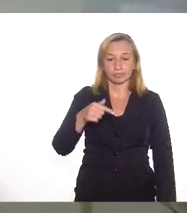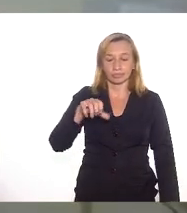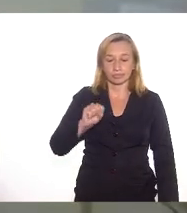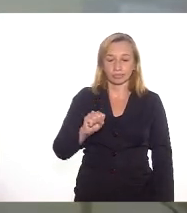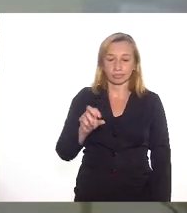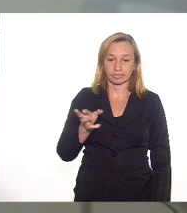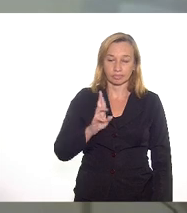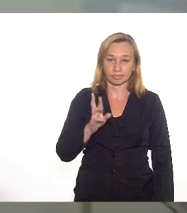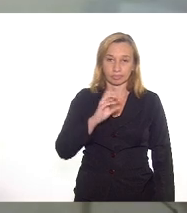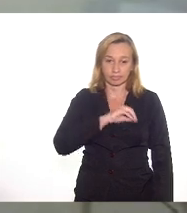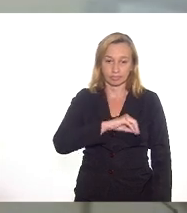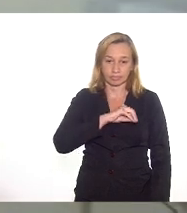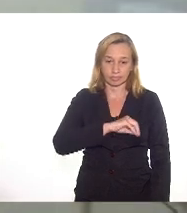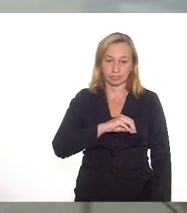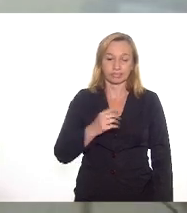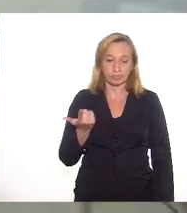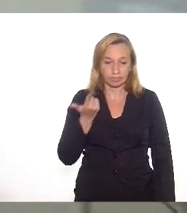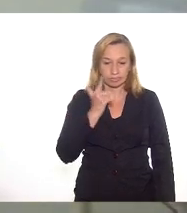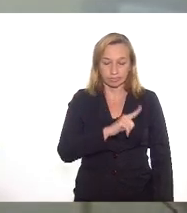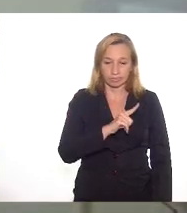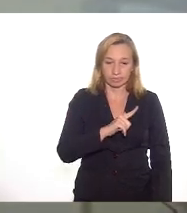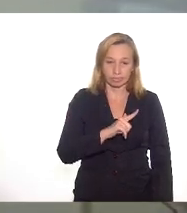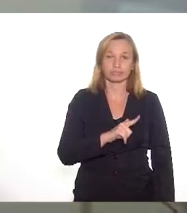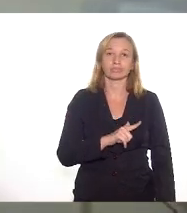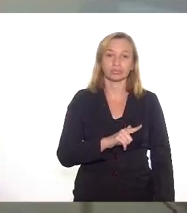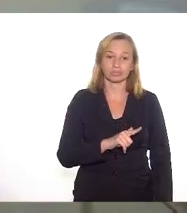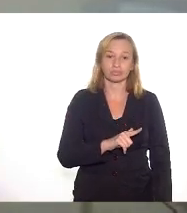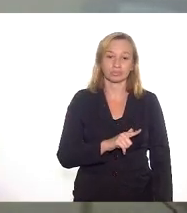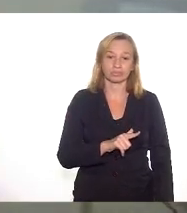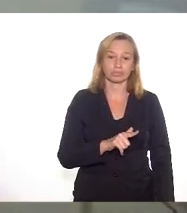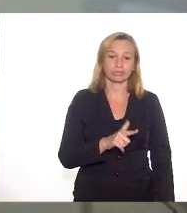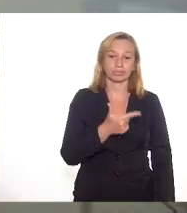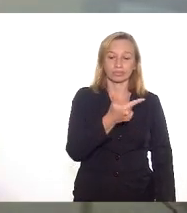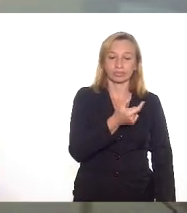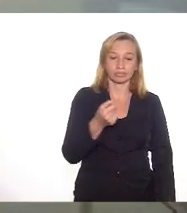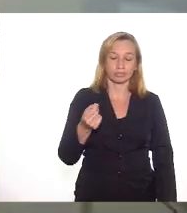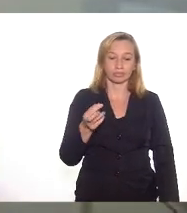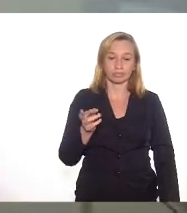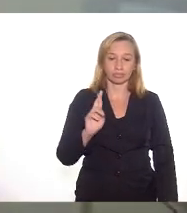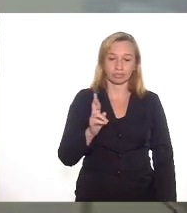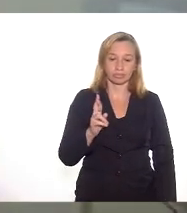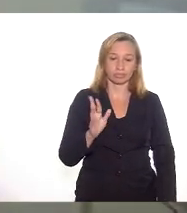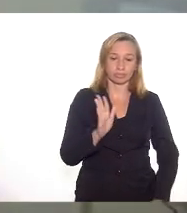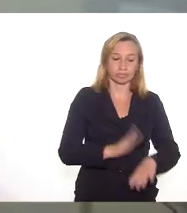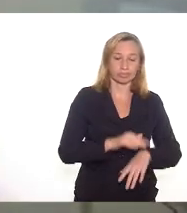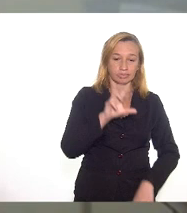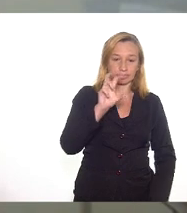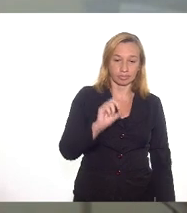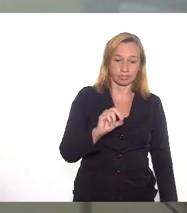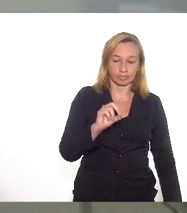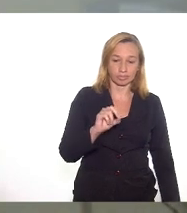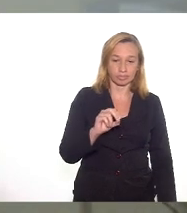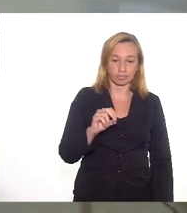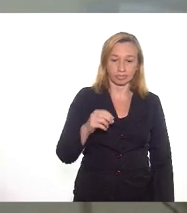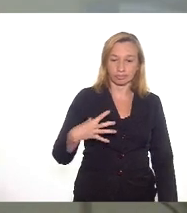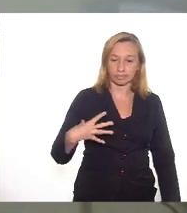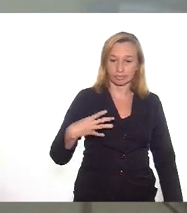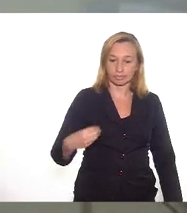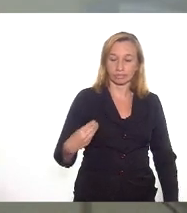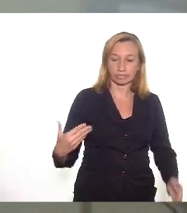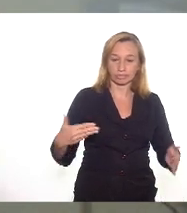por mês, ter transferido R$ 200 por cabeça, mais R$ 50 por filho,